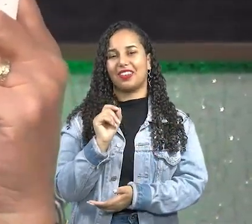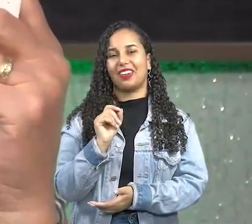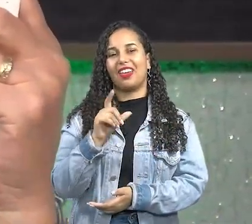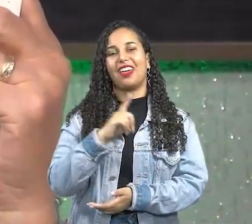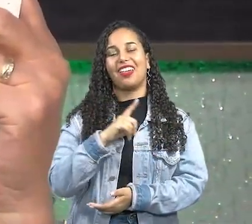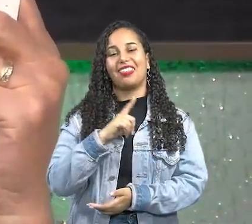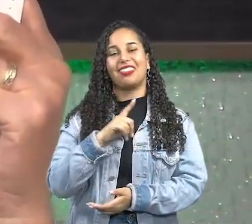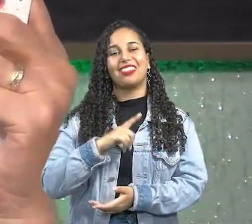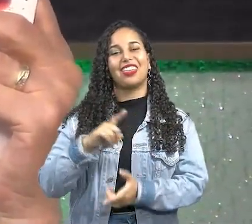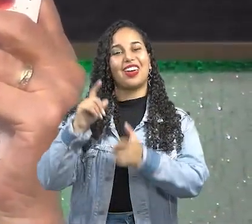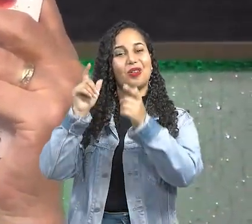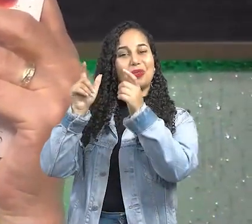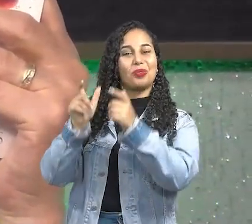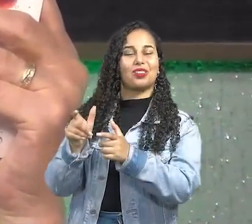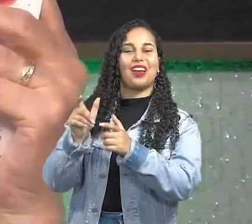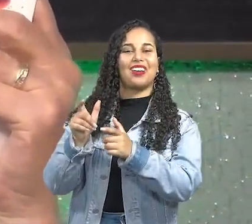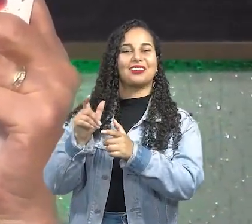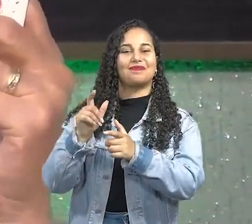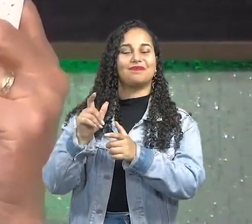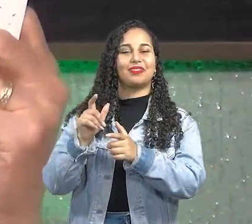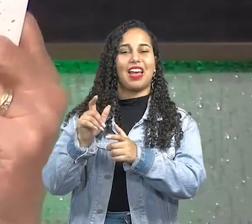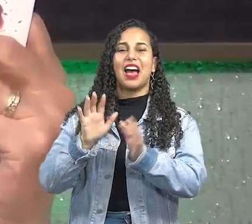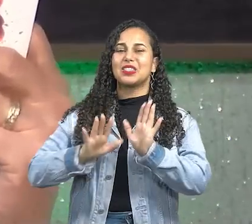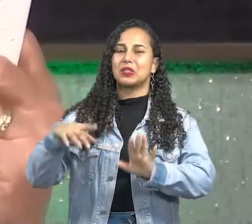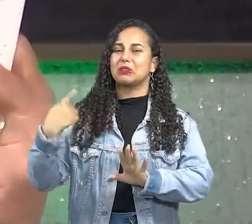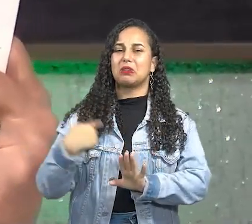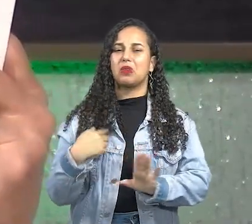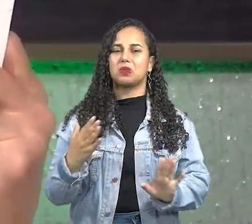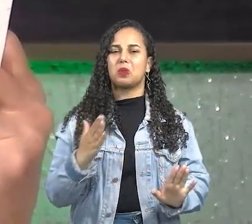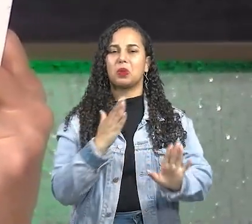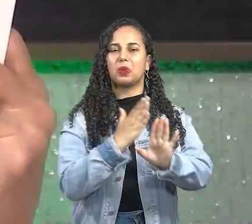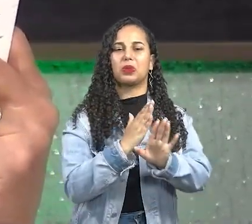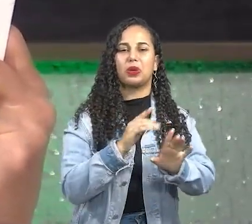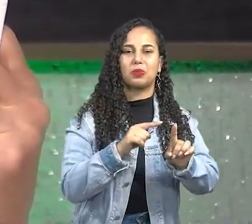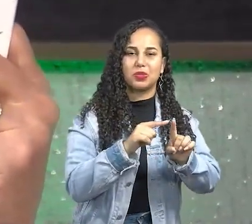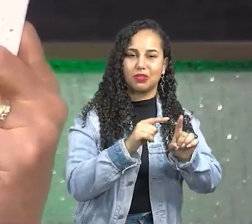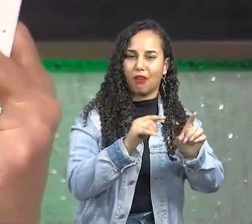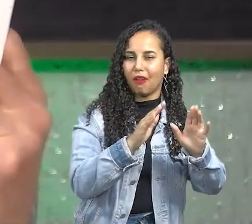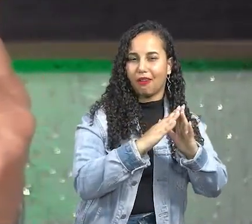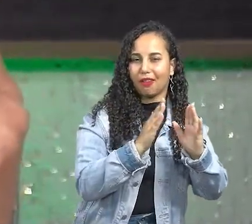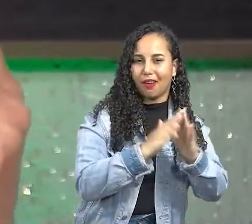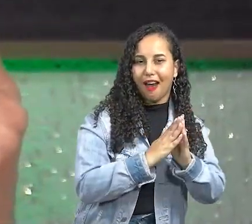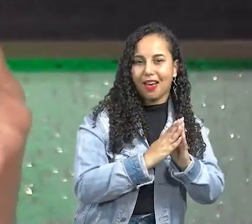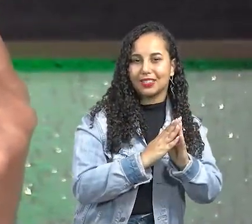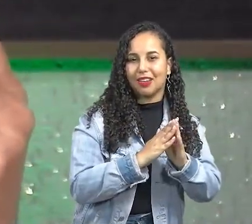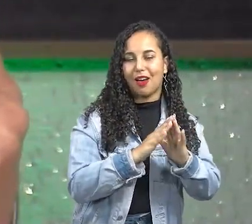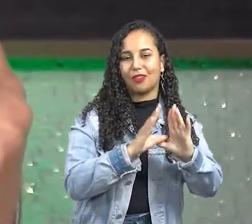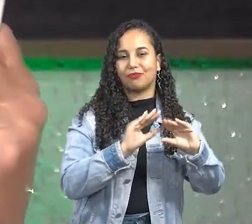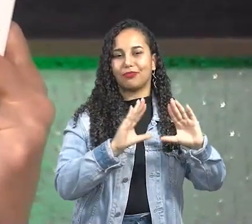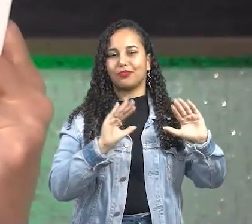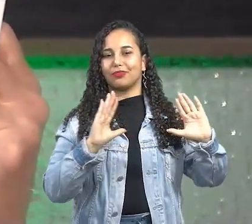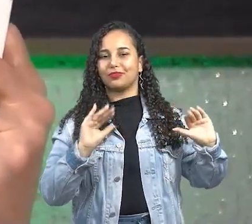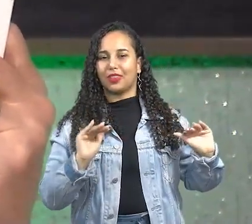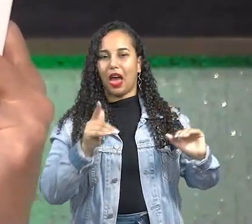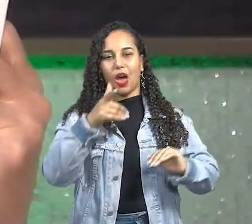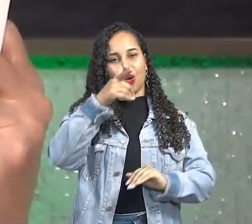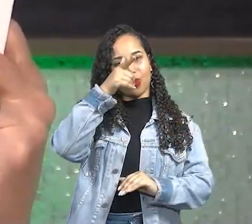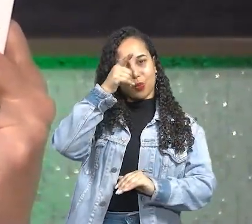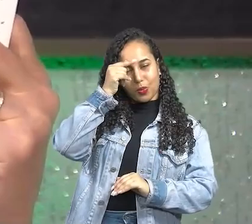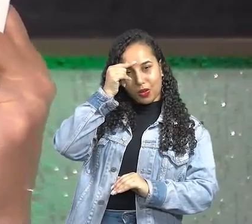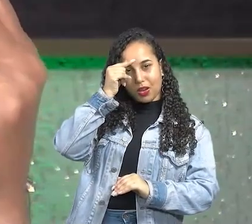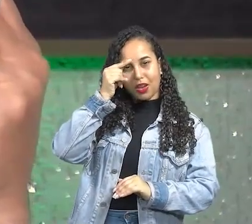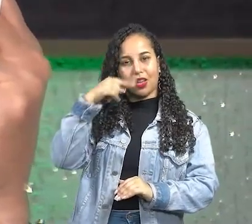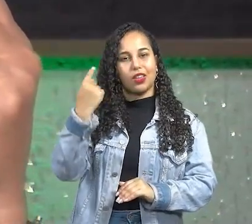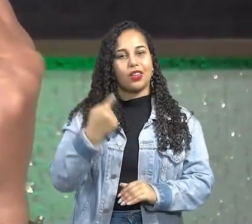muitas vezes nós encontramos não em casa, o conforto que nós